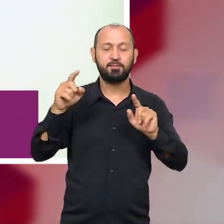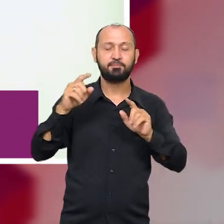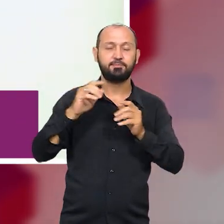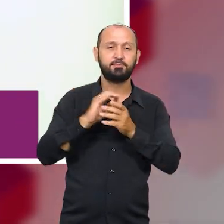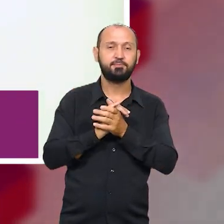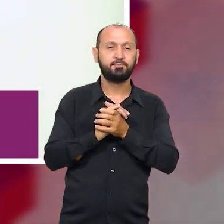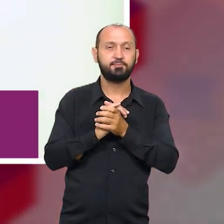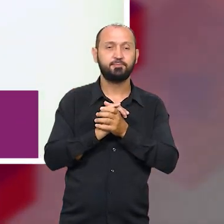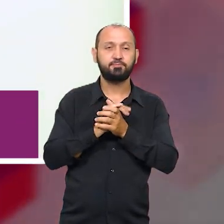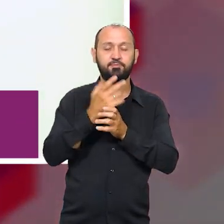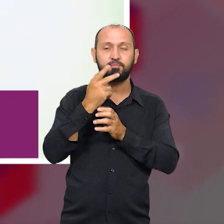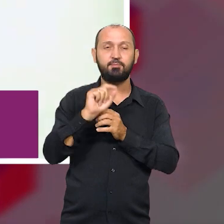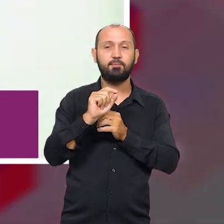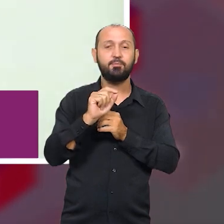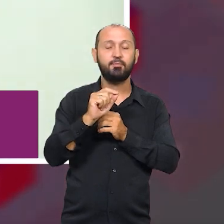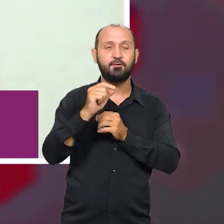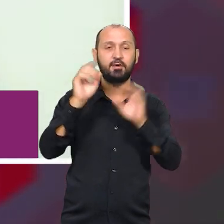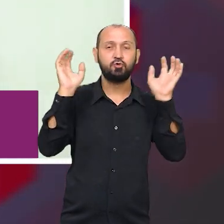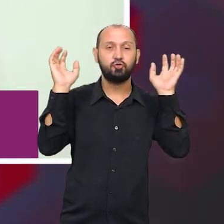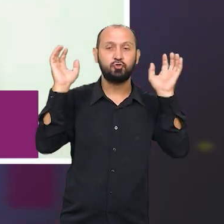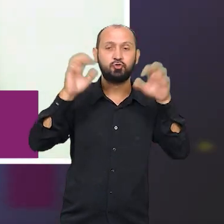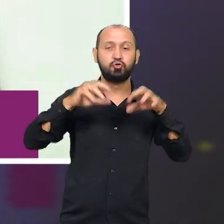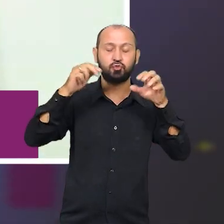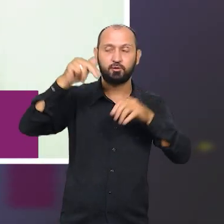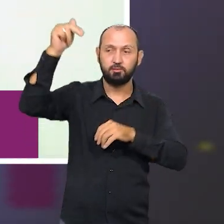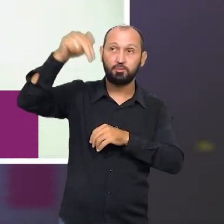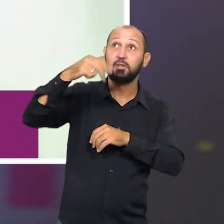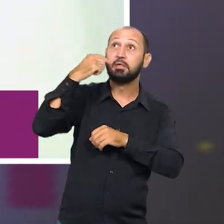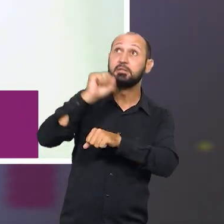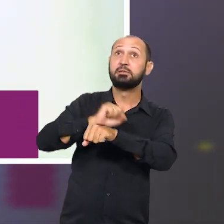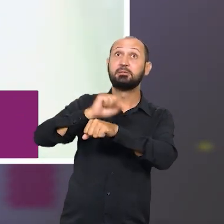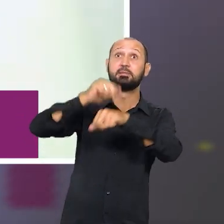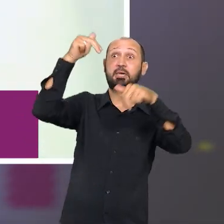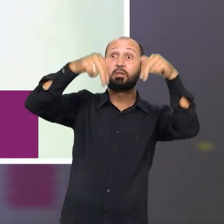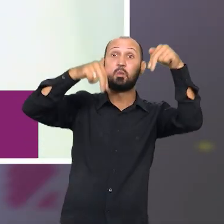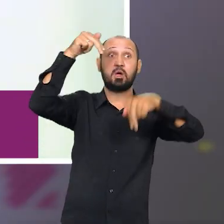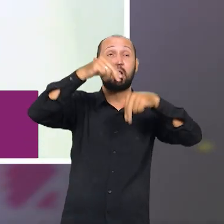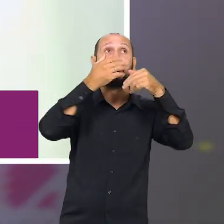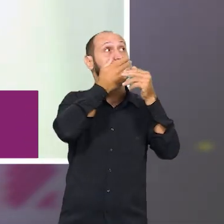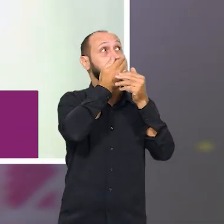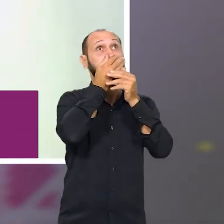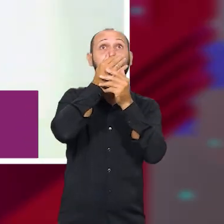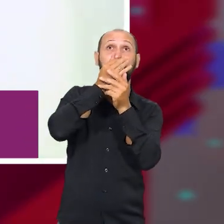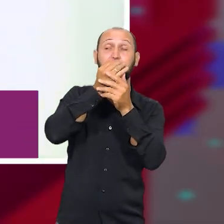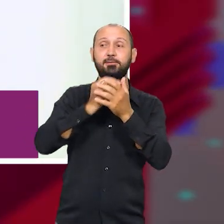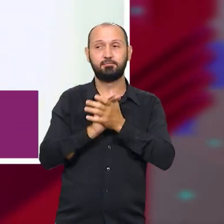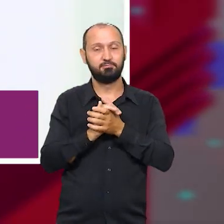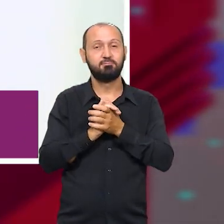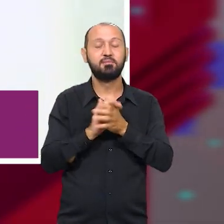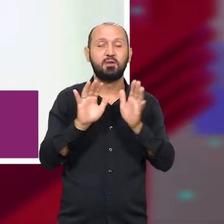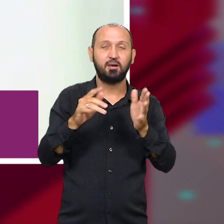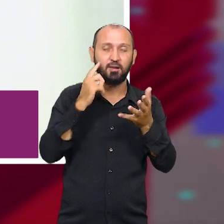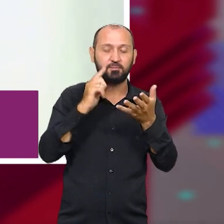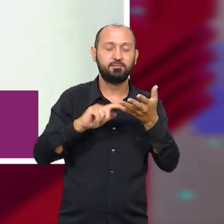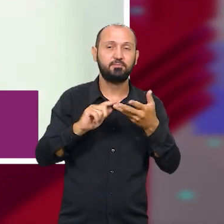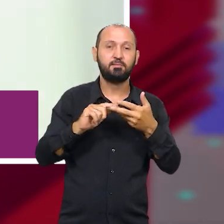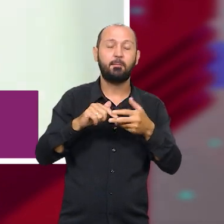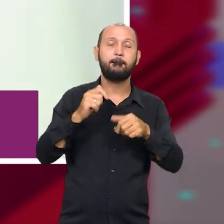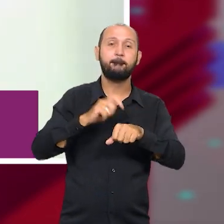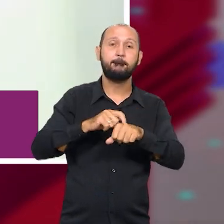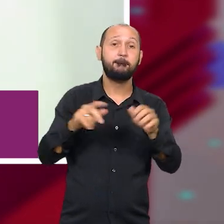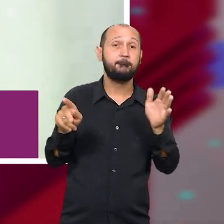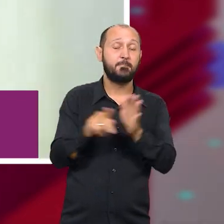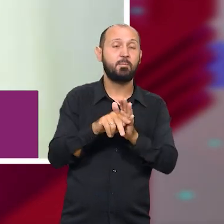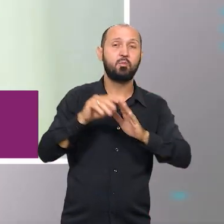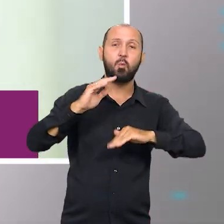pessoa típica entende. De repente você vai falar, vai chover canivete, ele está lá esperando o canivete chover, né? Caiu o canivete. Então é uma série